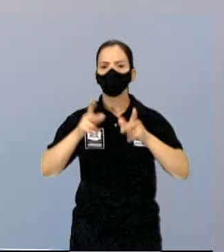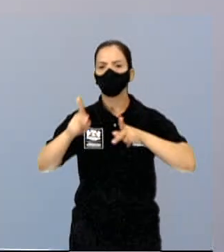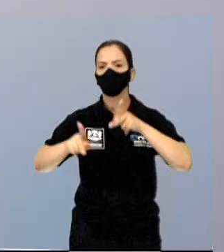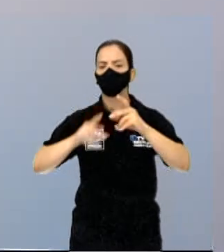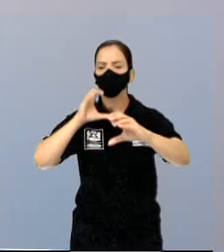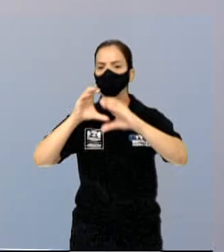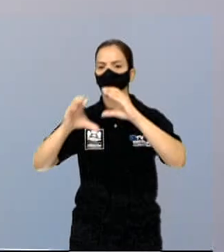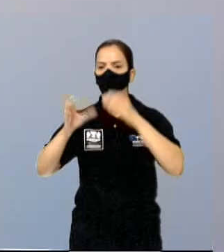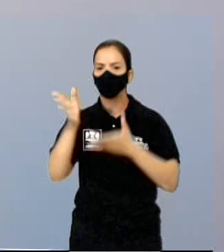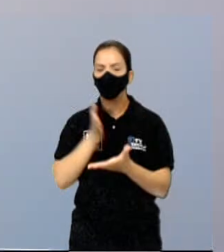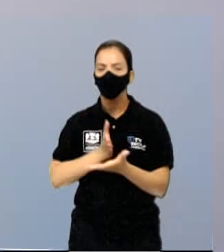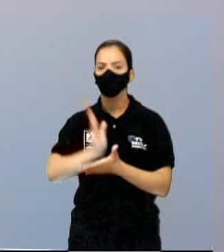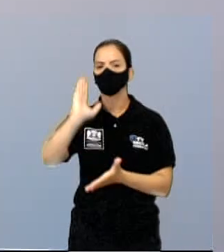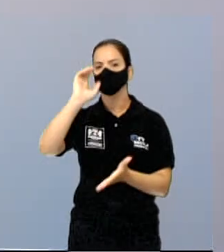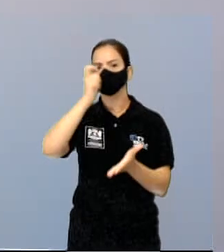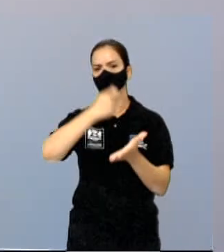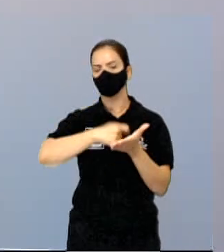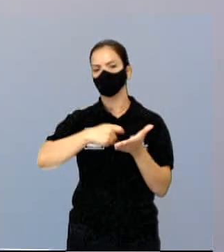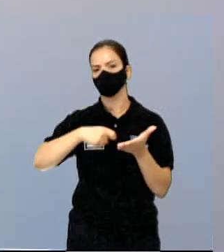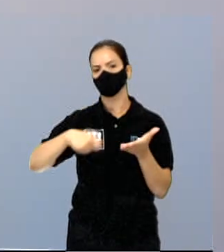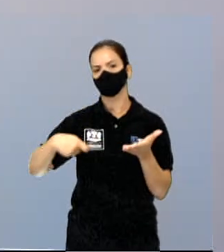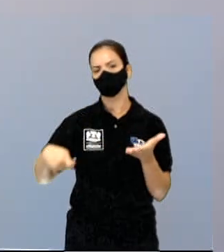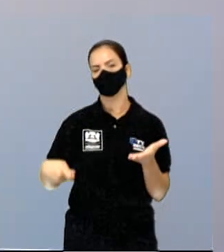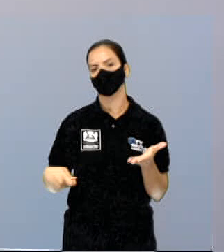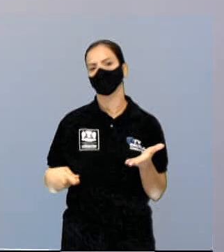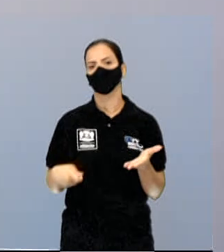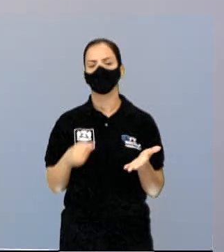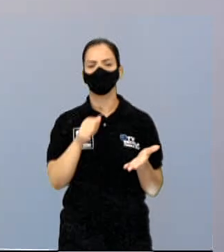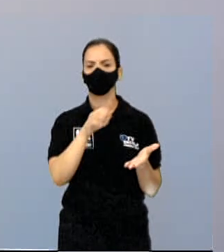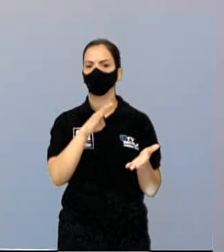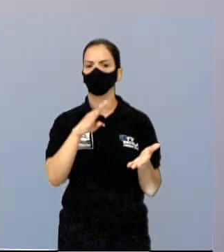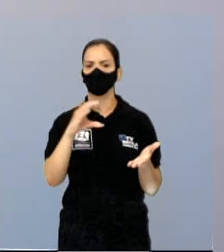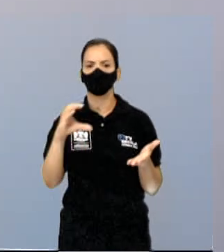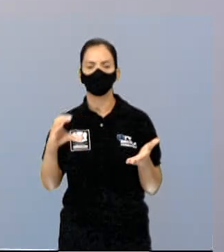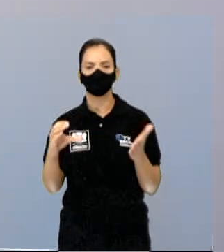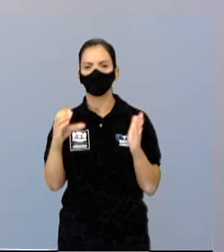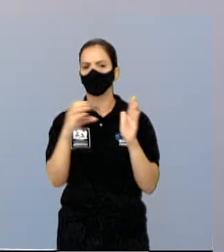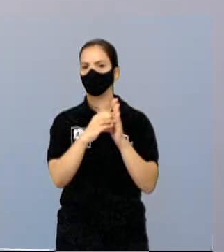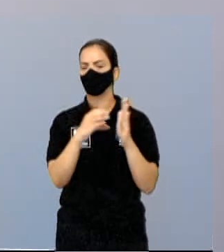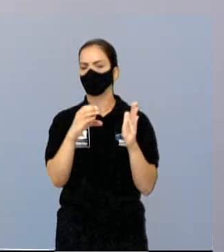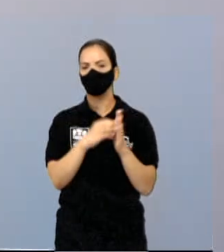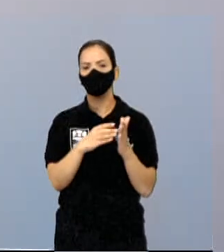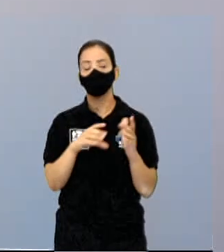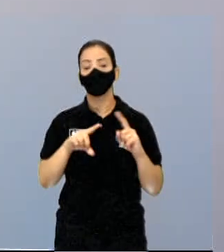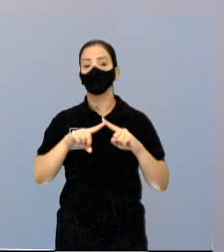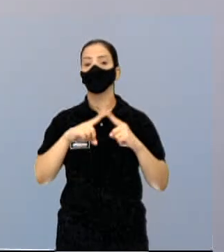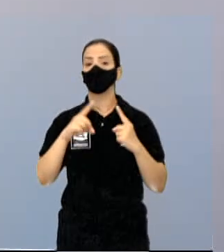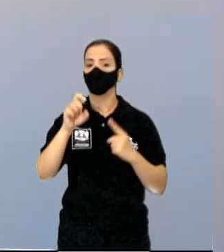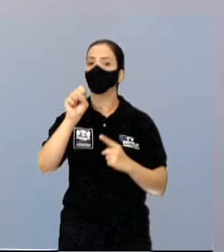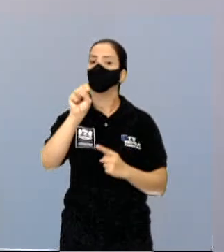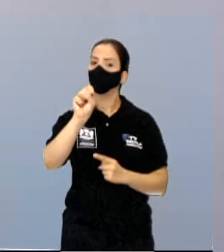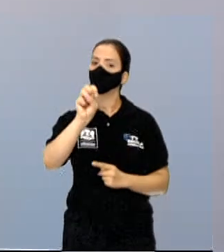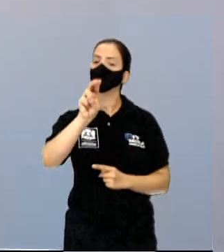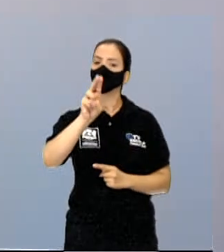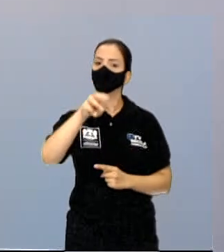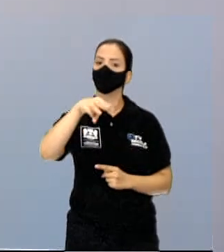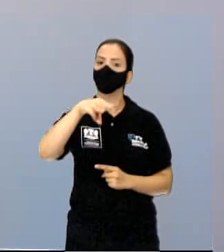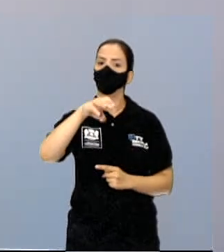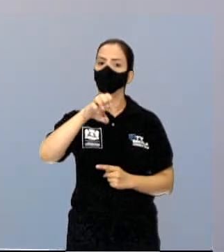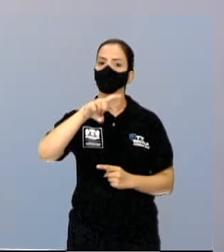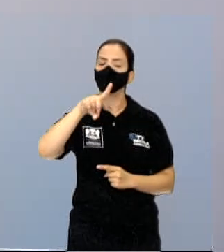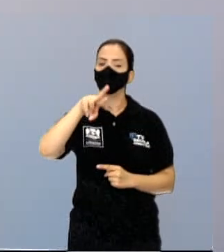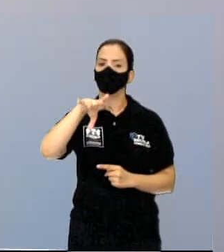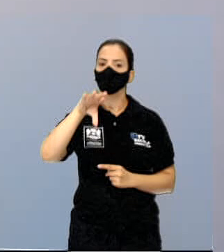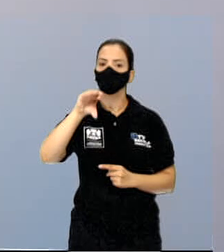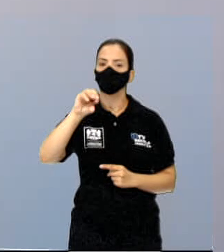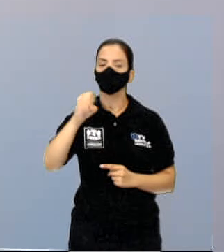comunicassem através de algum tipo de alfabeto, signo. E foram aí os sumérios que criaram essa primeira